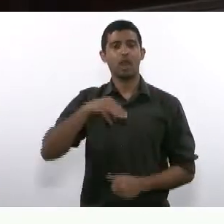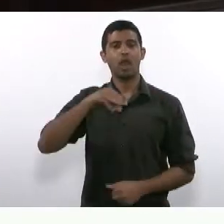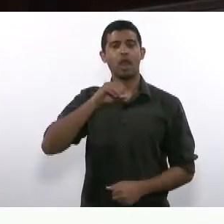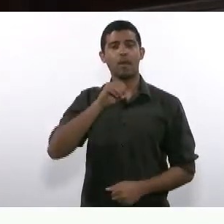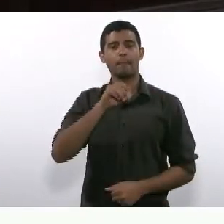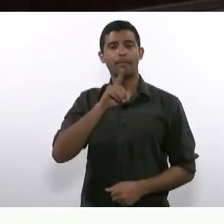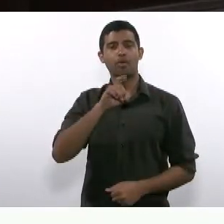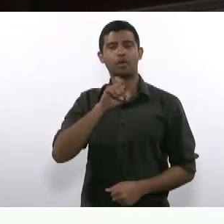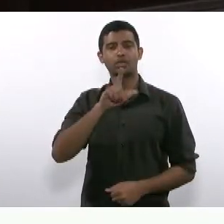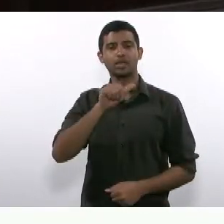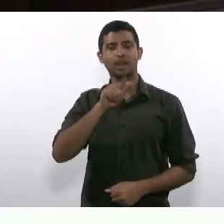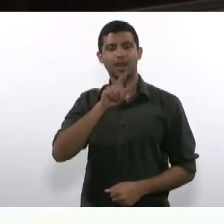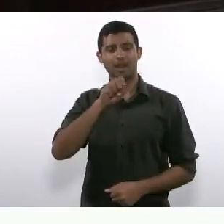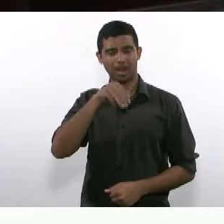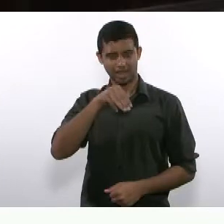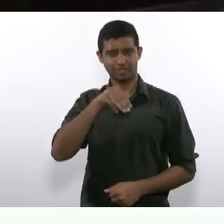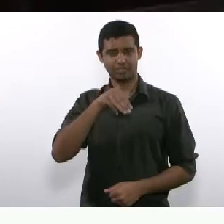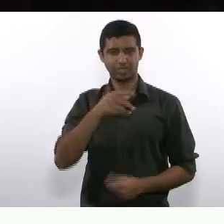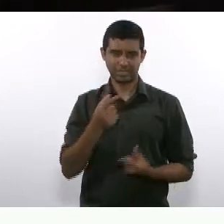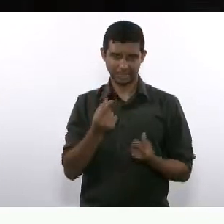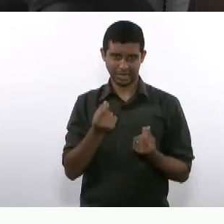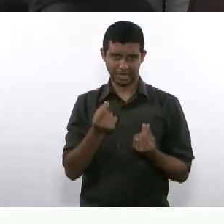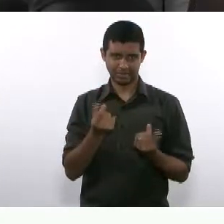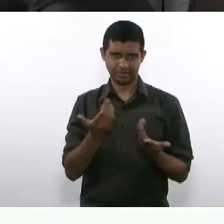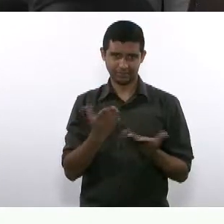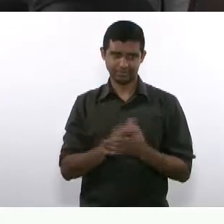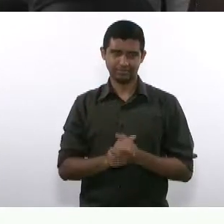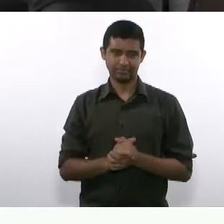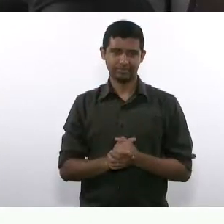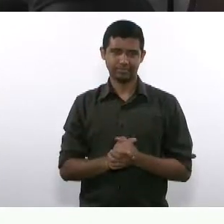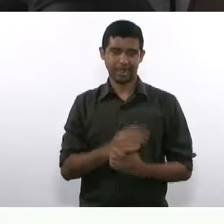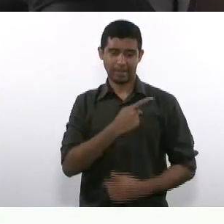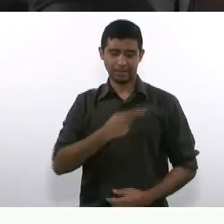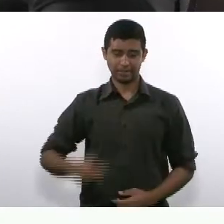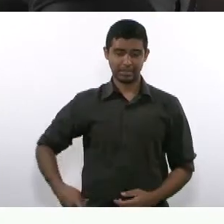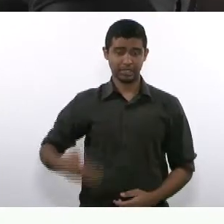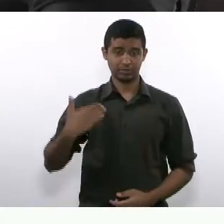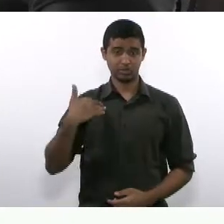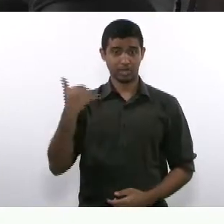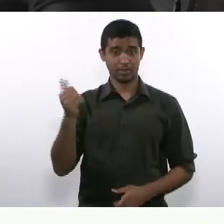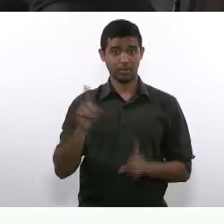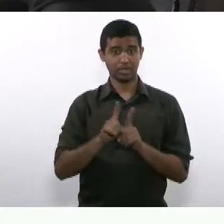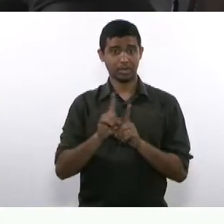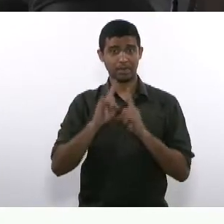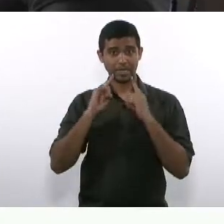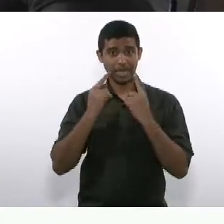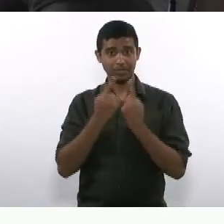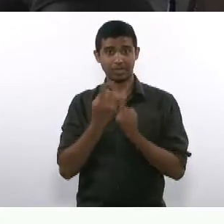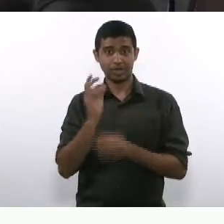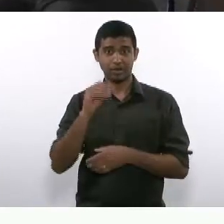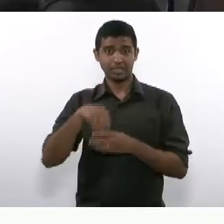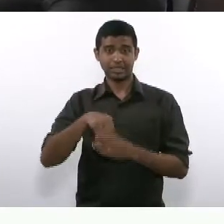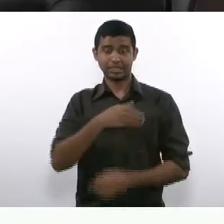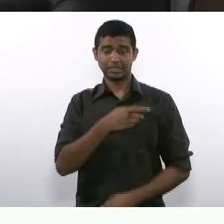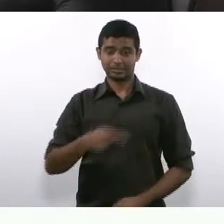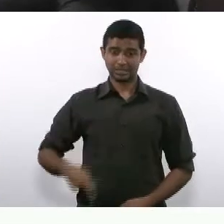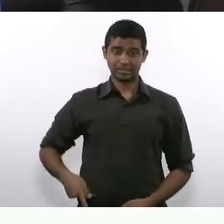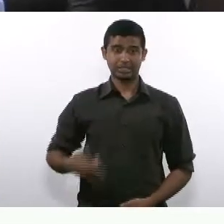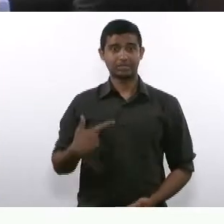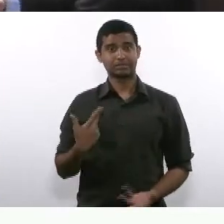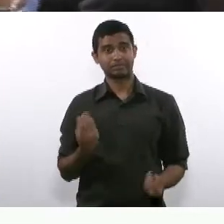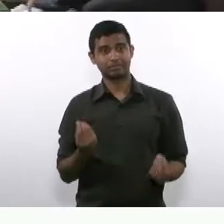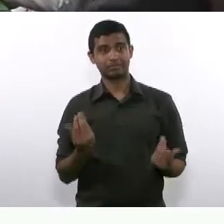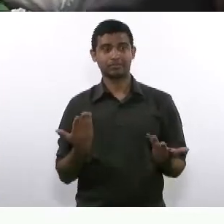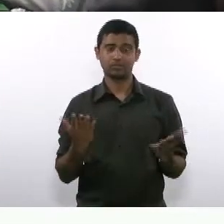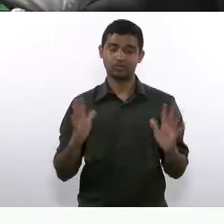da Hoje SEDAI. é um dia atípico, o dia da SEDAI. O presidente também agora chamou a reunião às 9 lá na presidência, por isso que desloquei de lá para cá. Mas